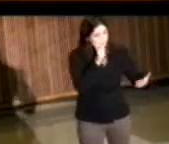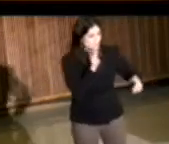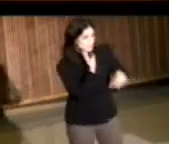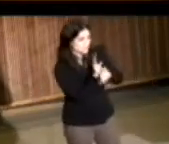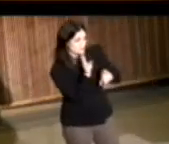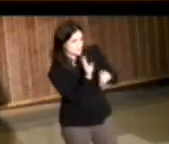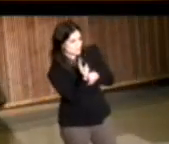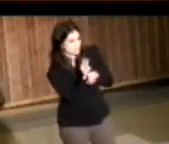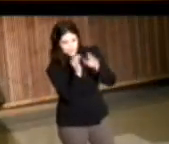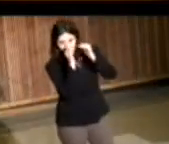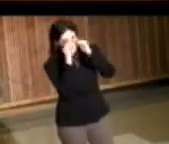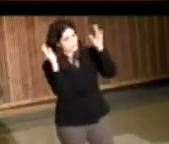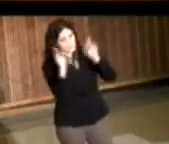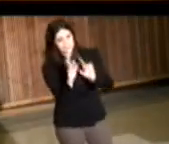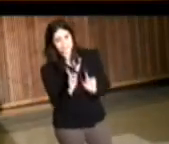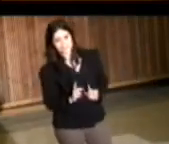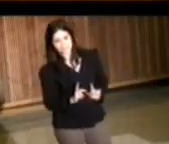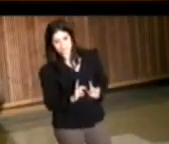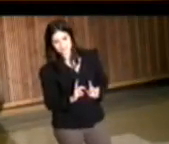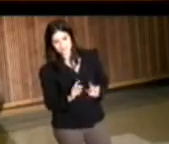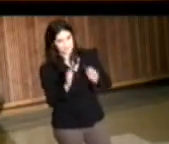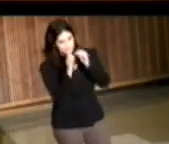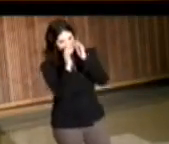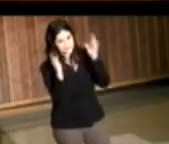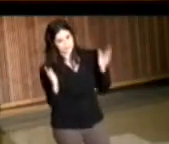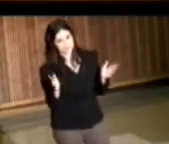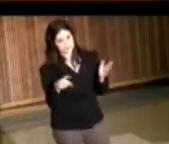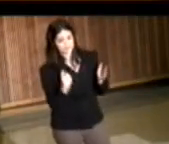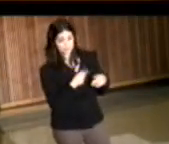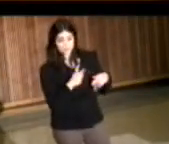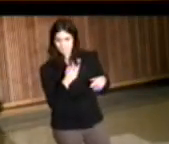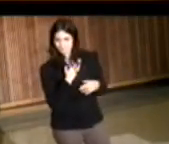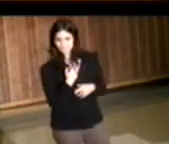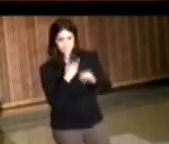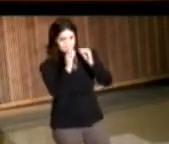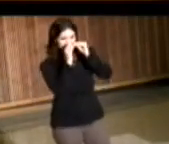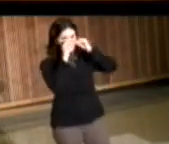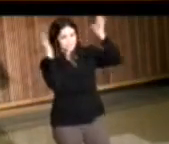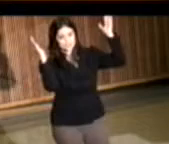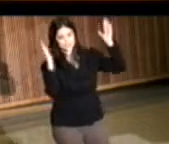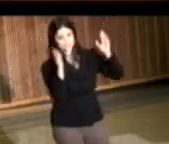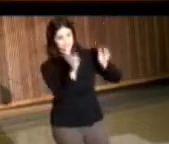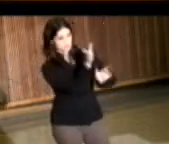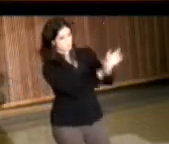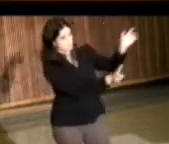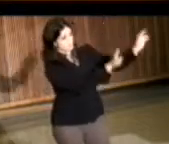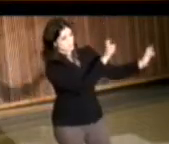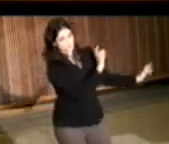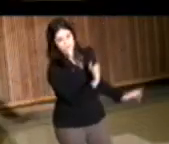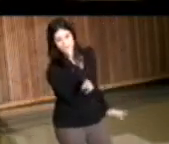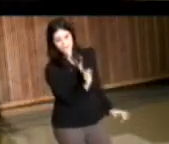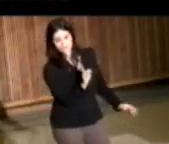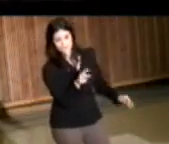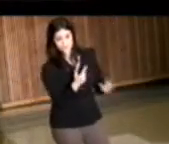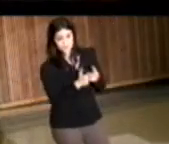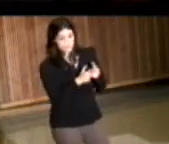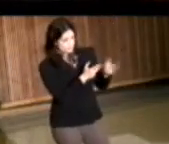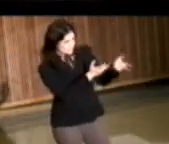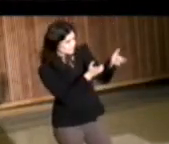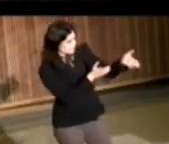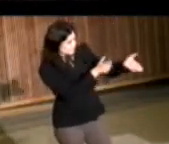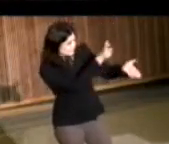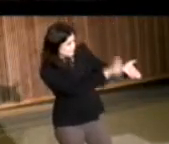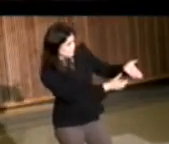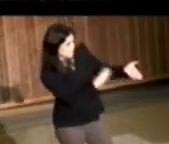entendendo? A gente não desiste. Porque a gente não apenas vê o potencial de